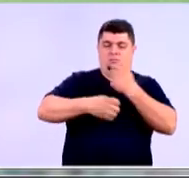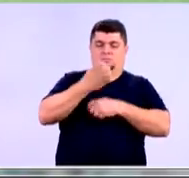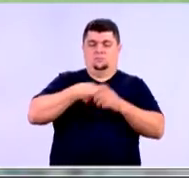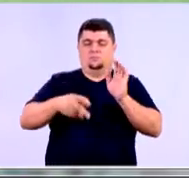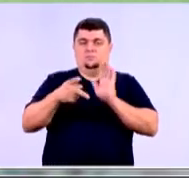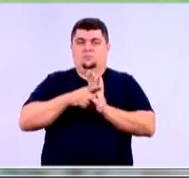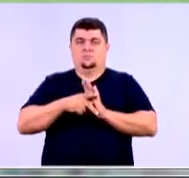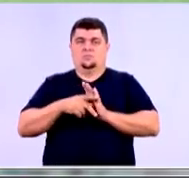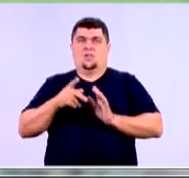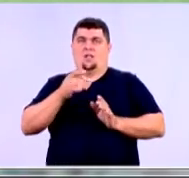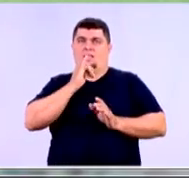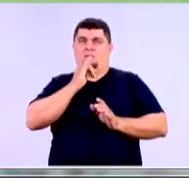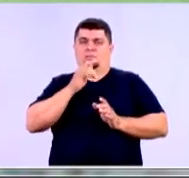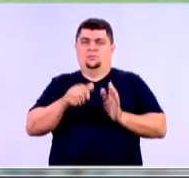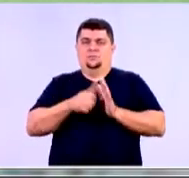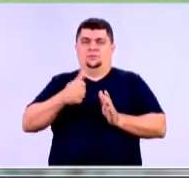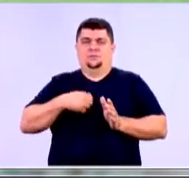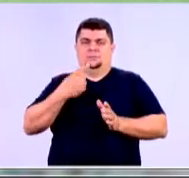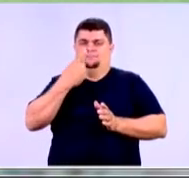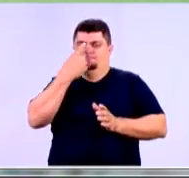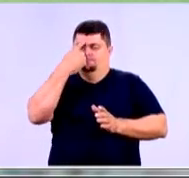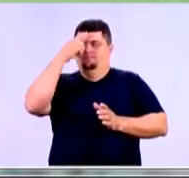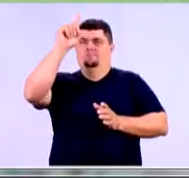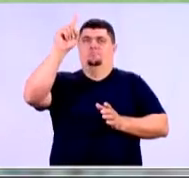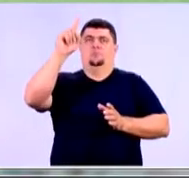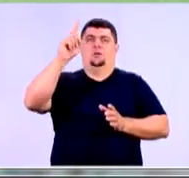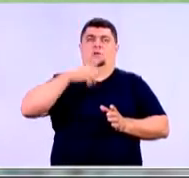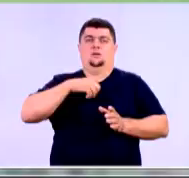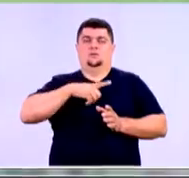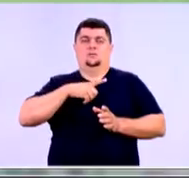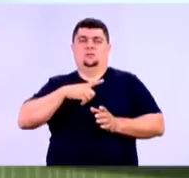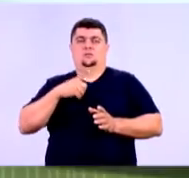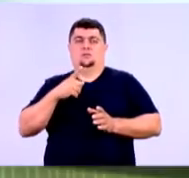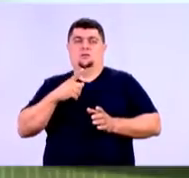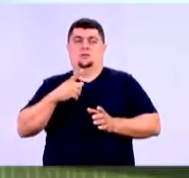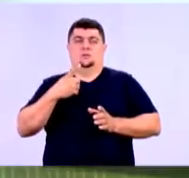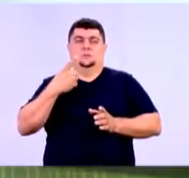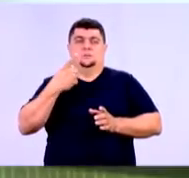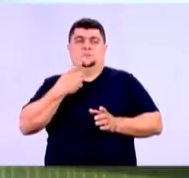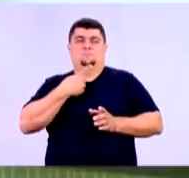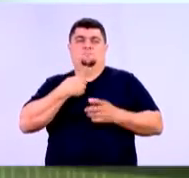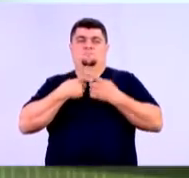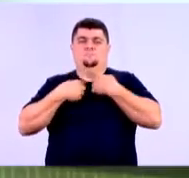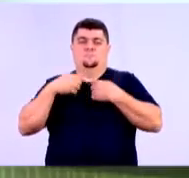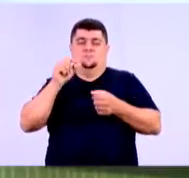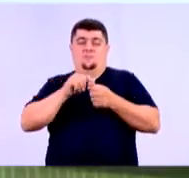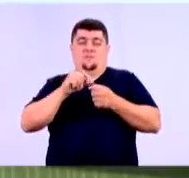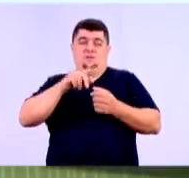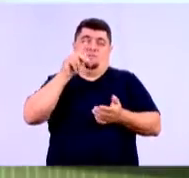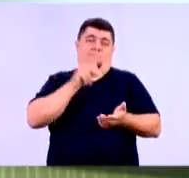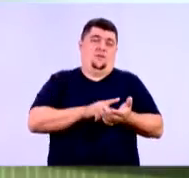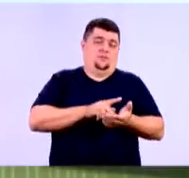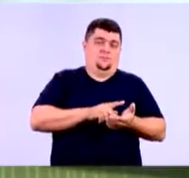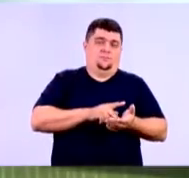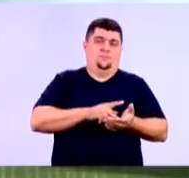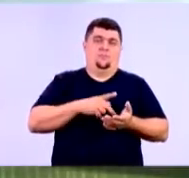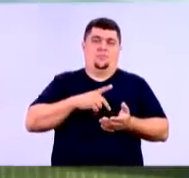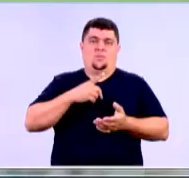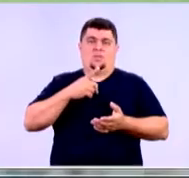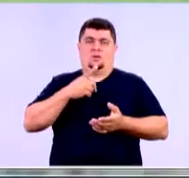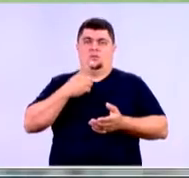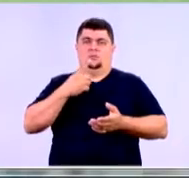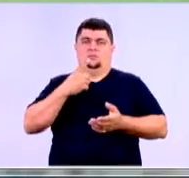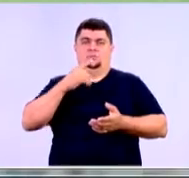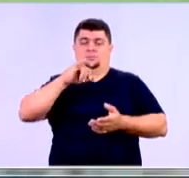pessoa ter ideias, ser proativo na sua ideia, ser criativo e ter o desejo de aplicar essa ideia. Né? Então, a oportunidade aqui, indo